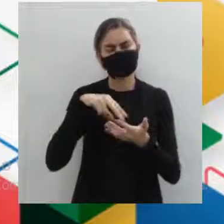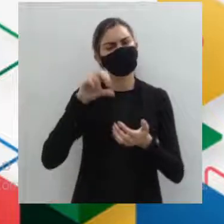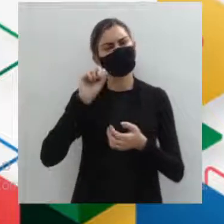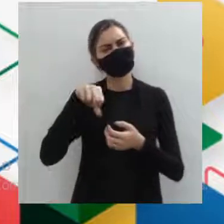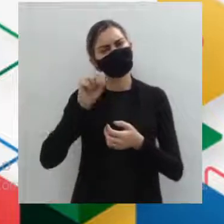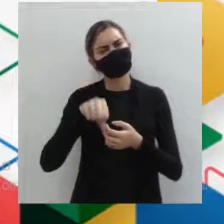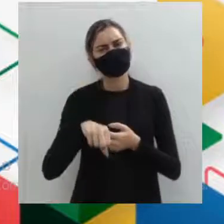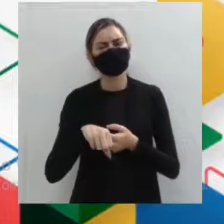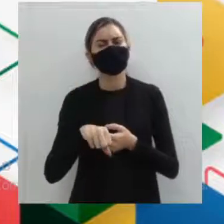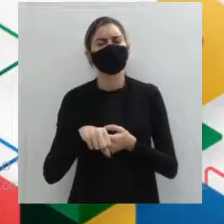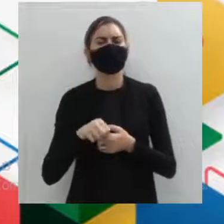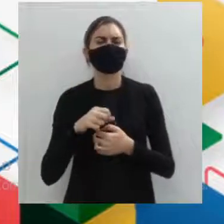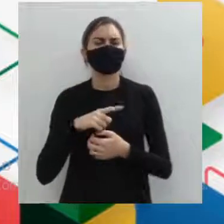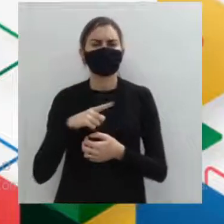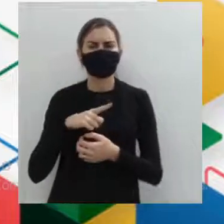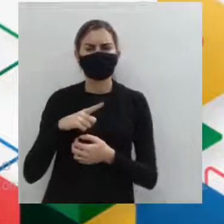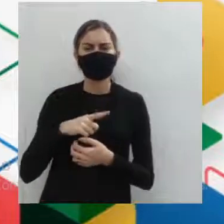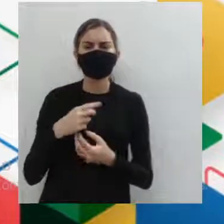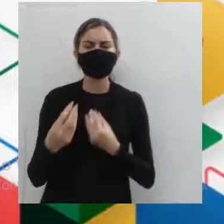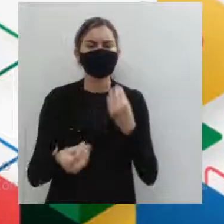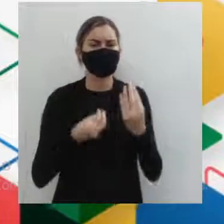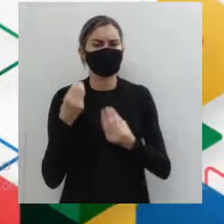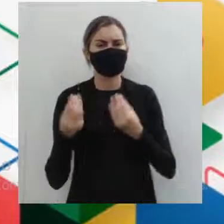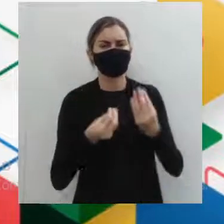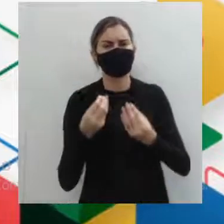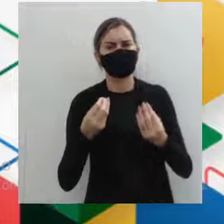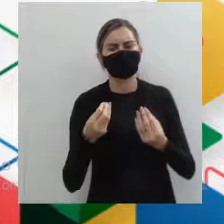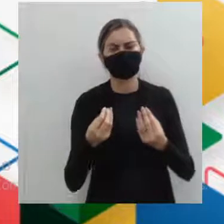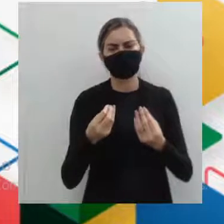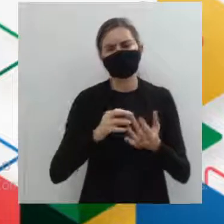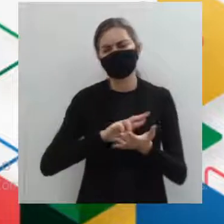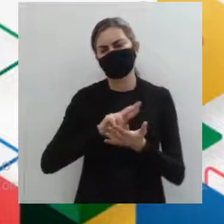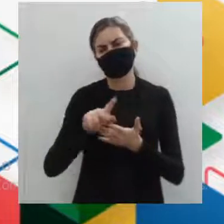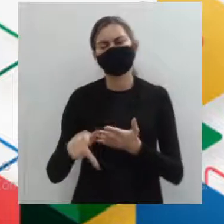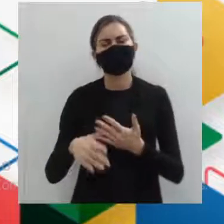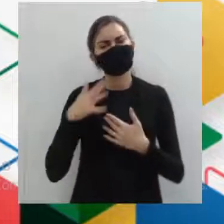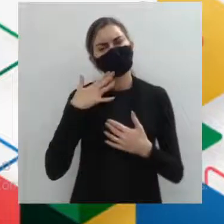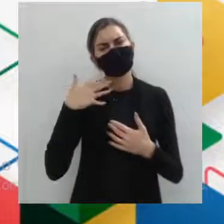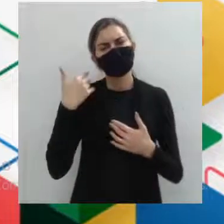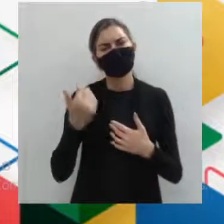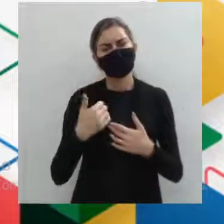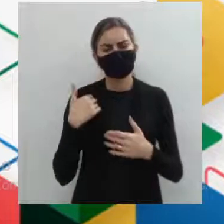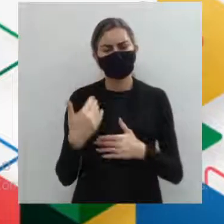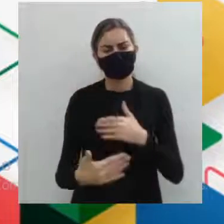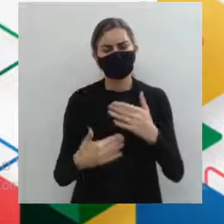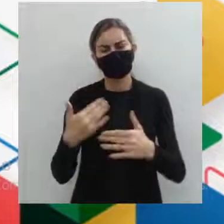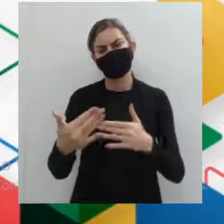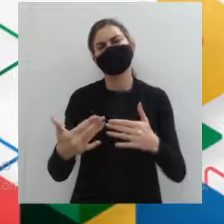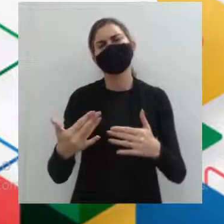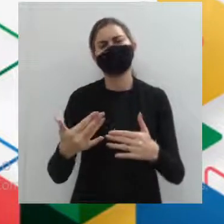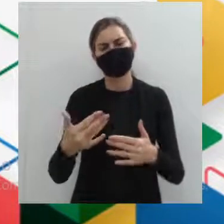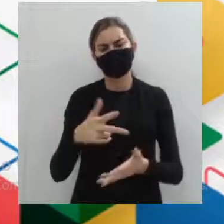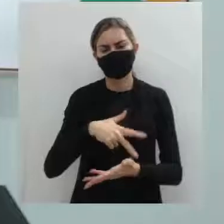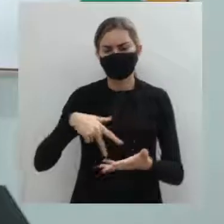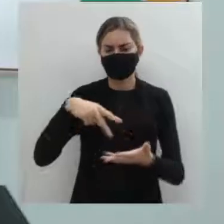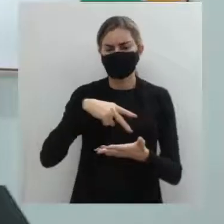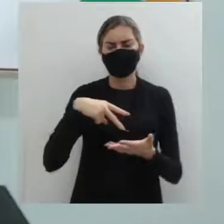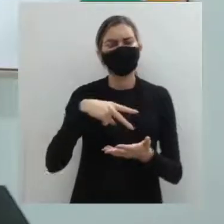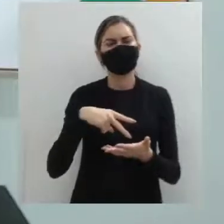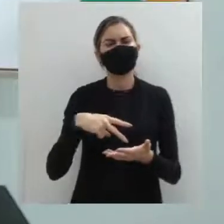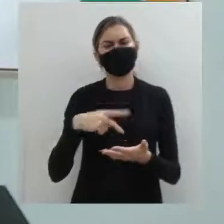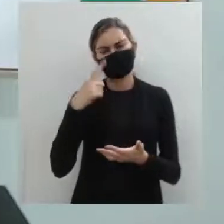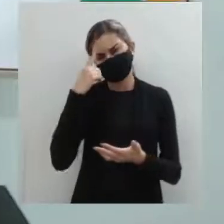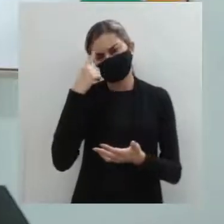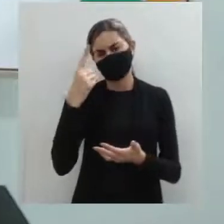Sim! Há elementos bem como a ginástica proporciona melhor desempenho aos dançarinos.